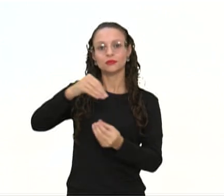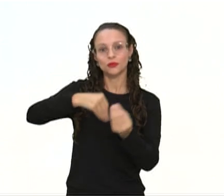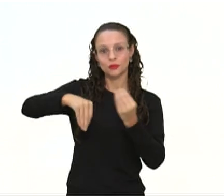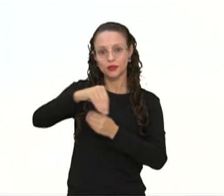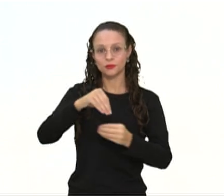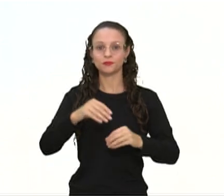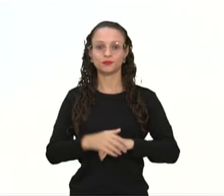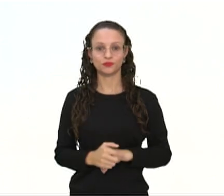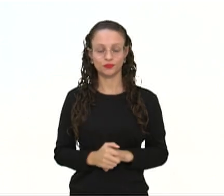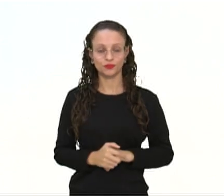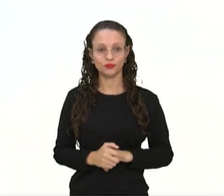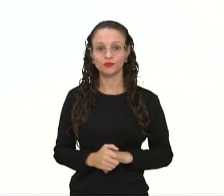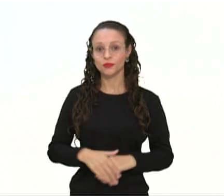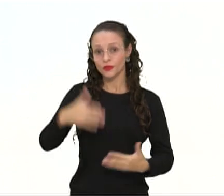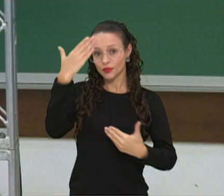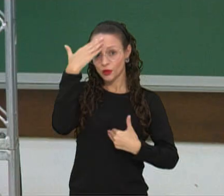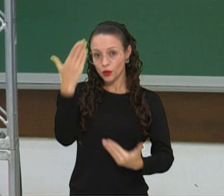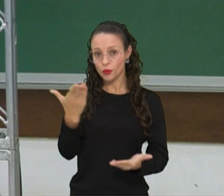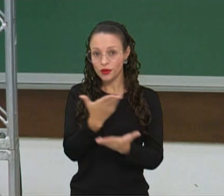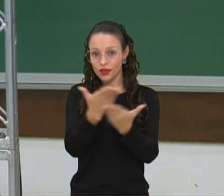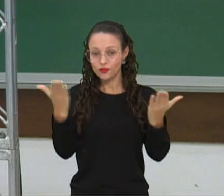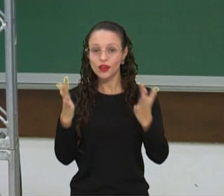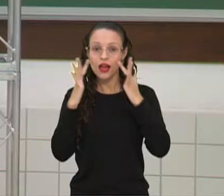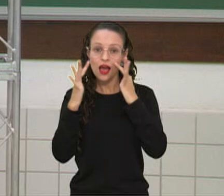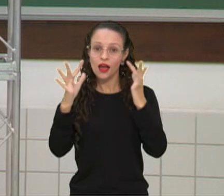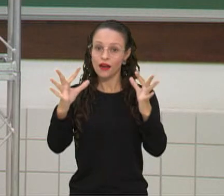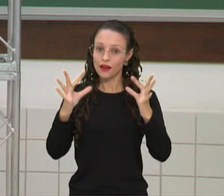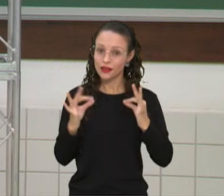valores. Muito obrigada pela atenção de